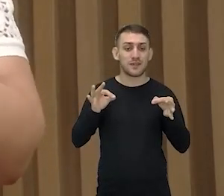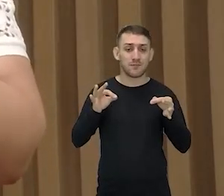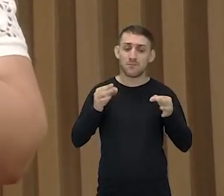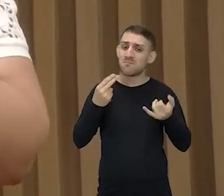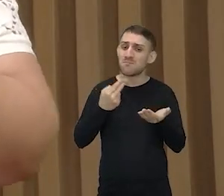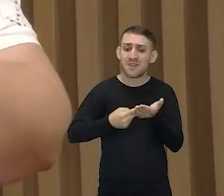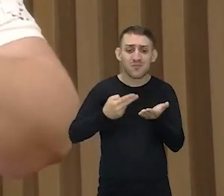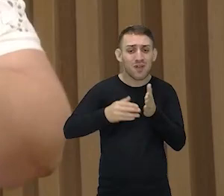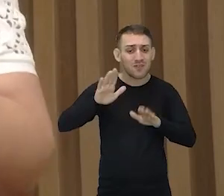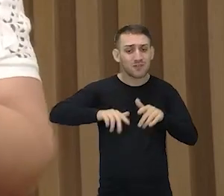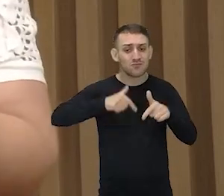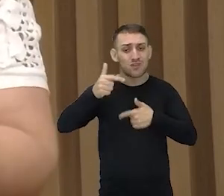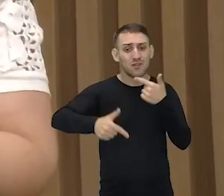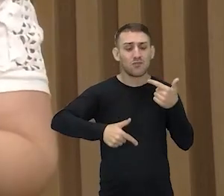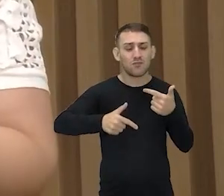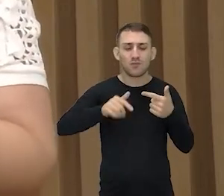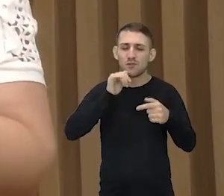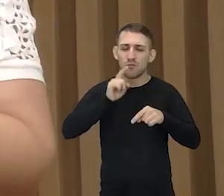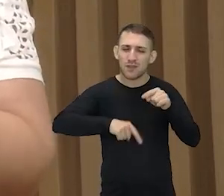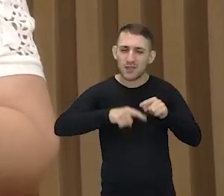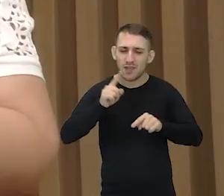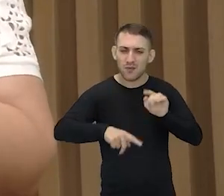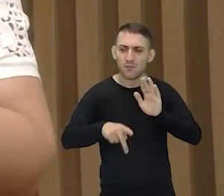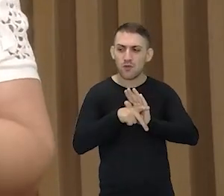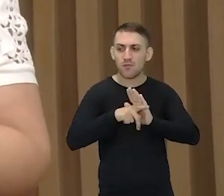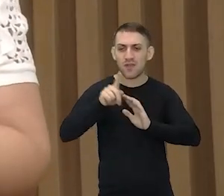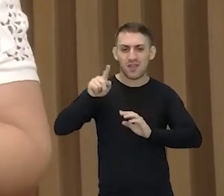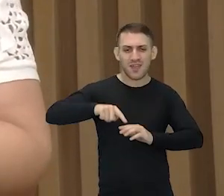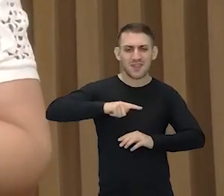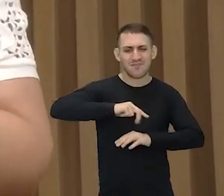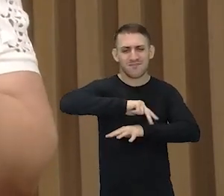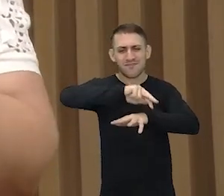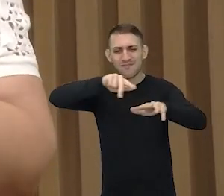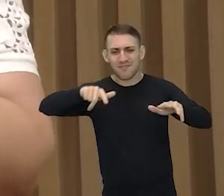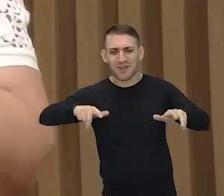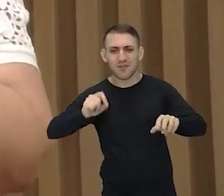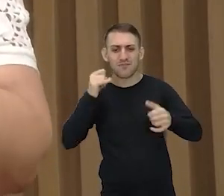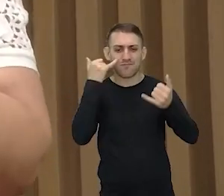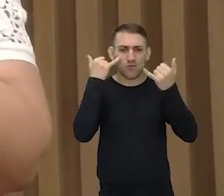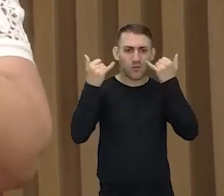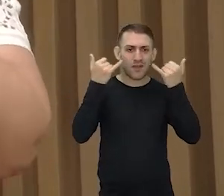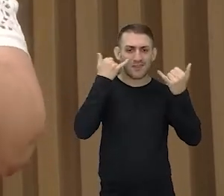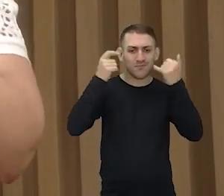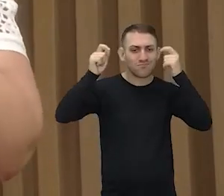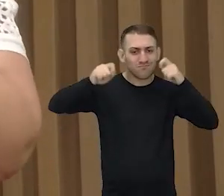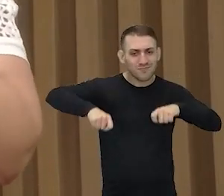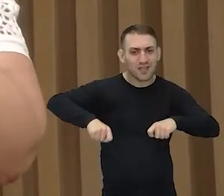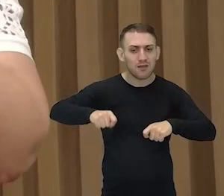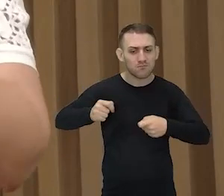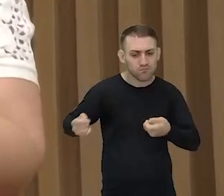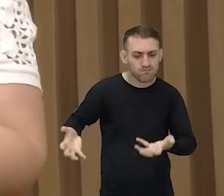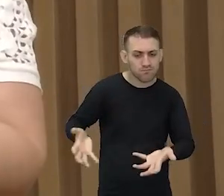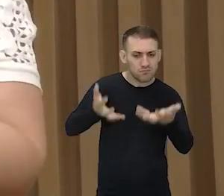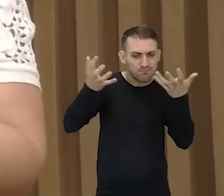de ser um material que está posto, ele é muito rico para ser inspirado e inspirador, né?